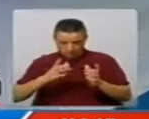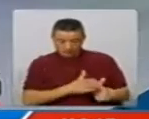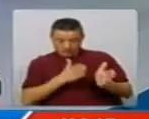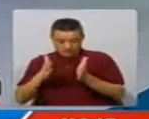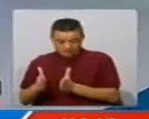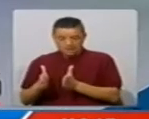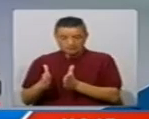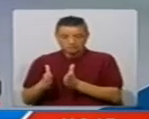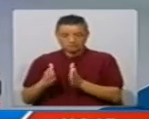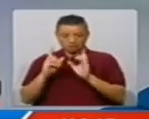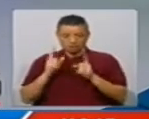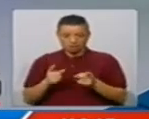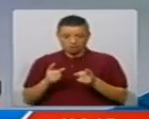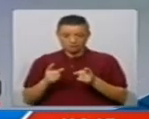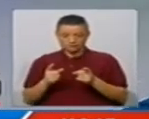desta